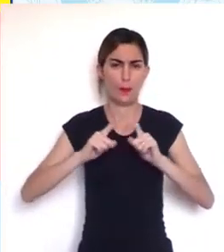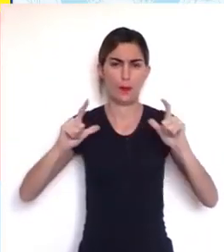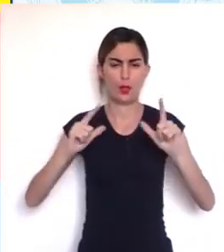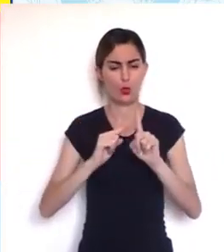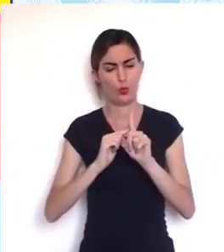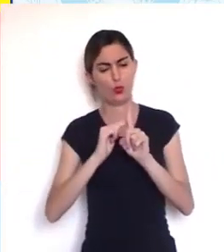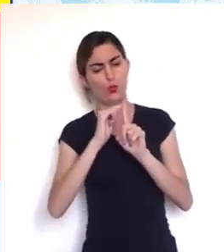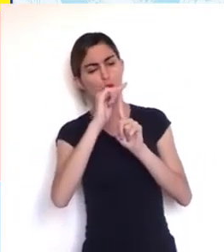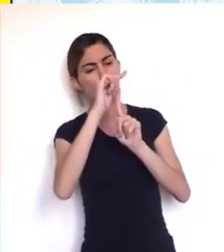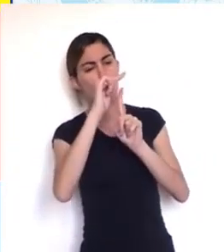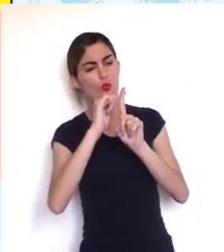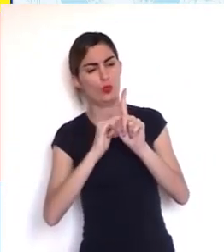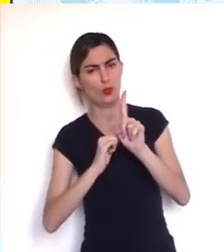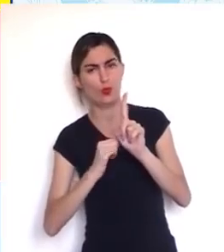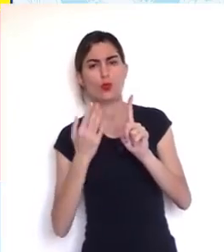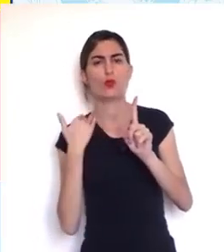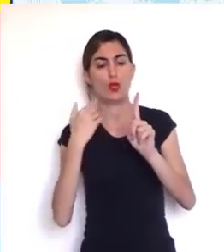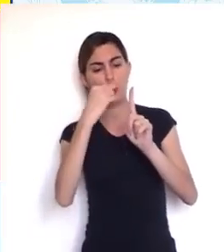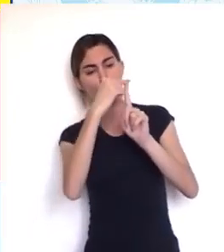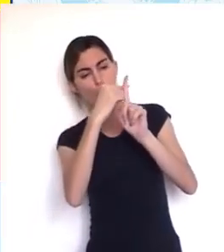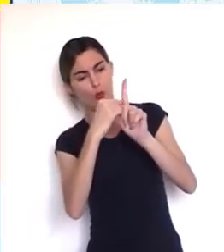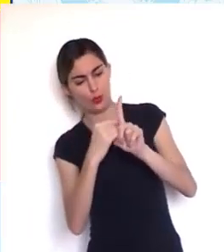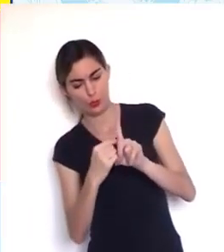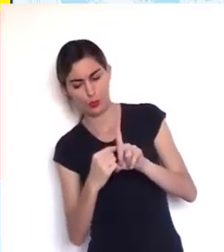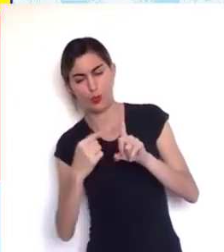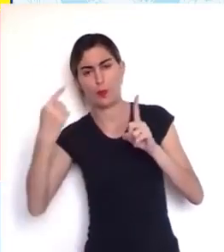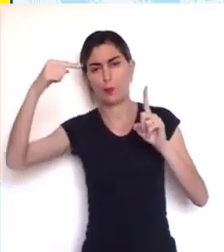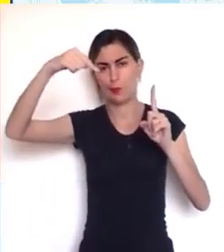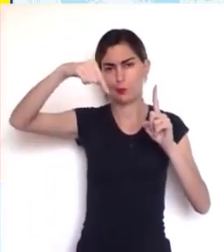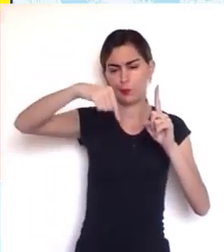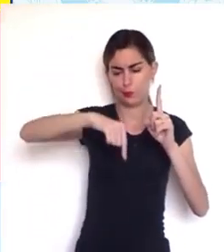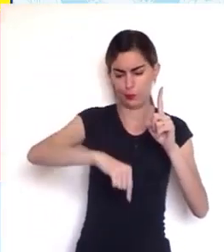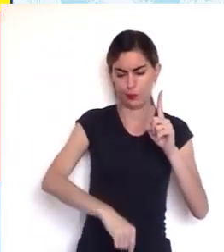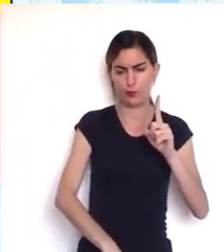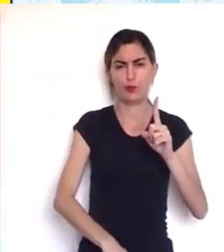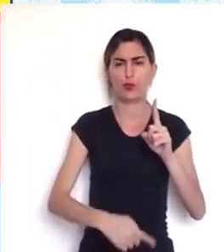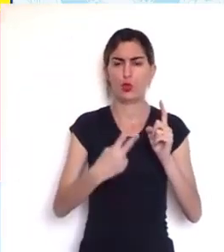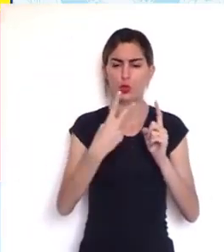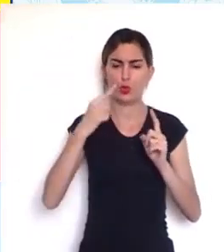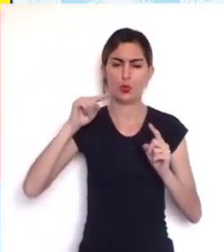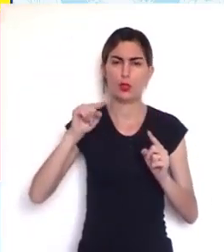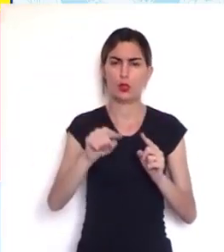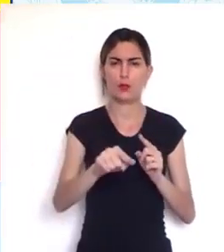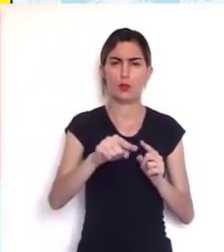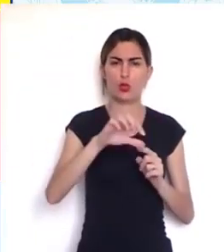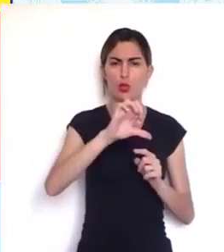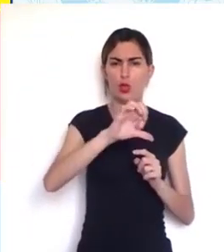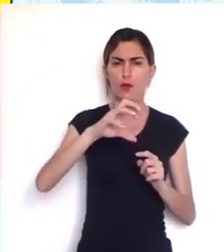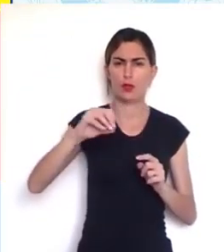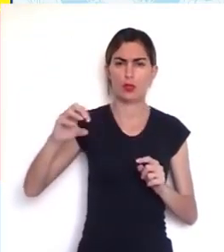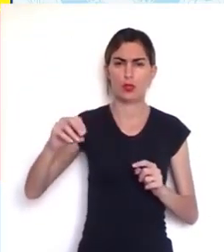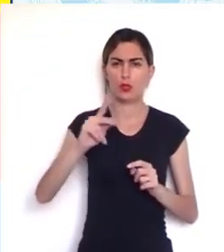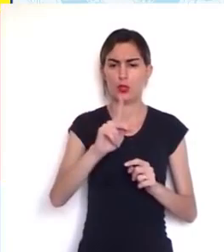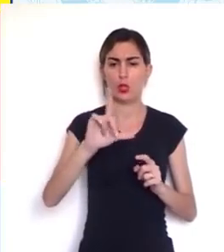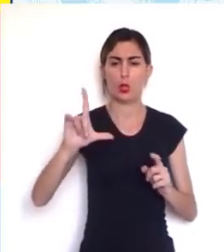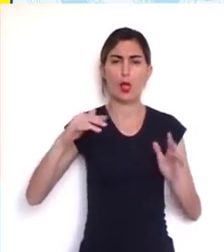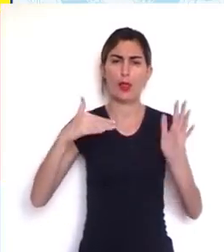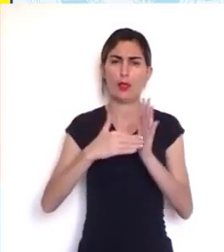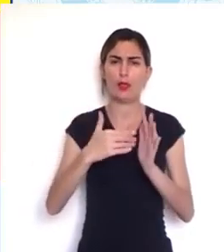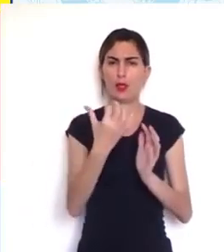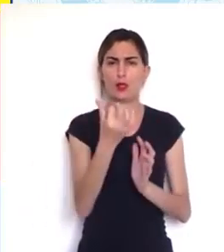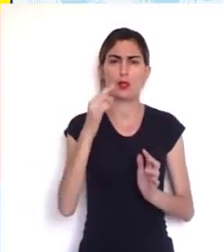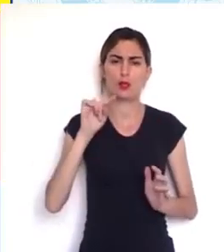maiores temperaturas no seu interior. E profundidade que vão desde 2.900 km